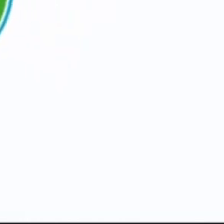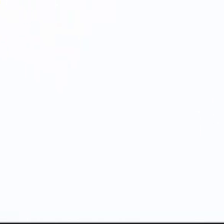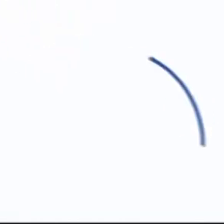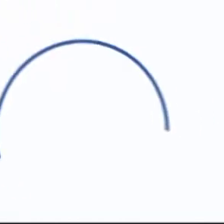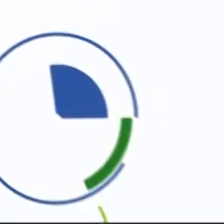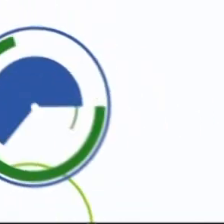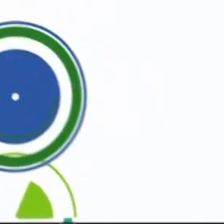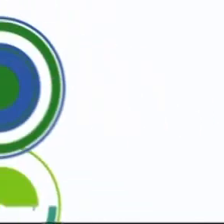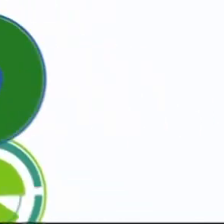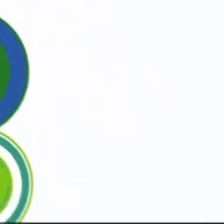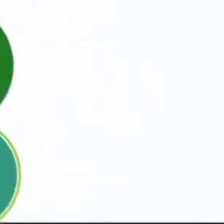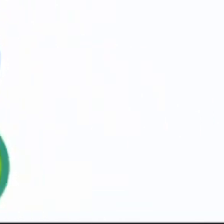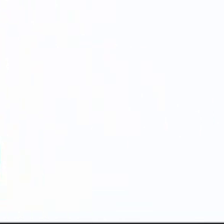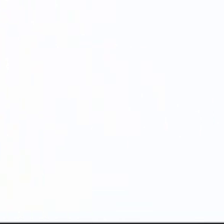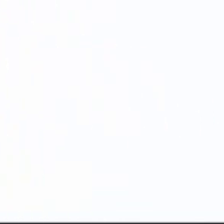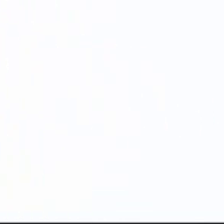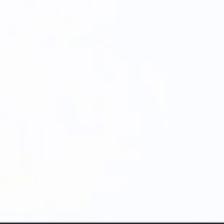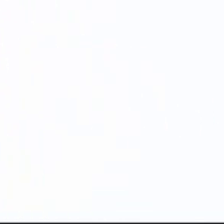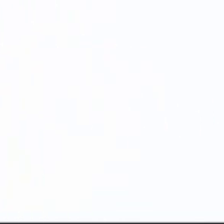E aí